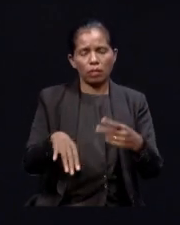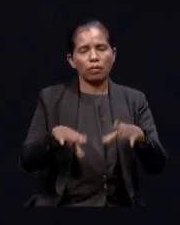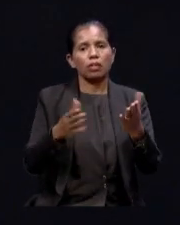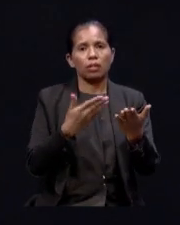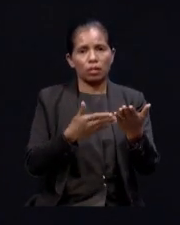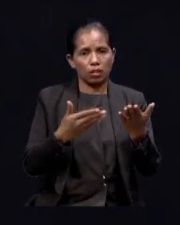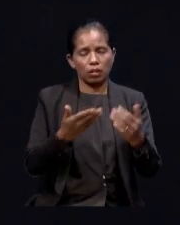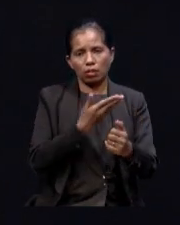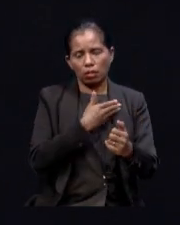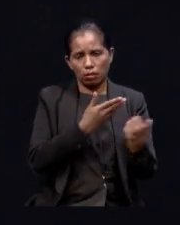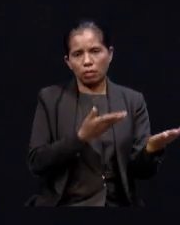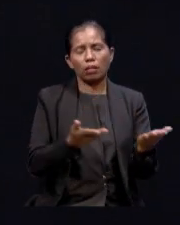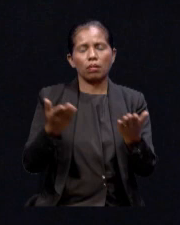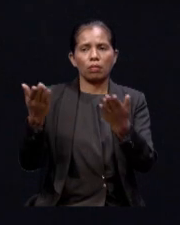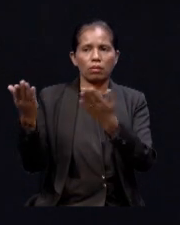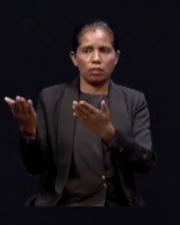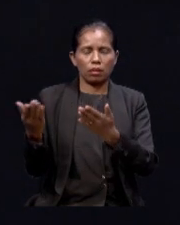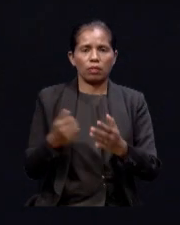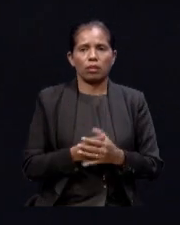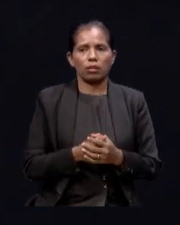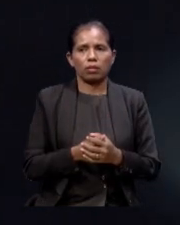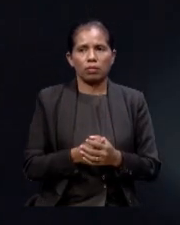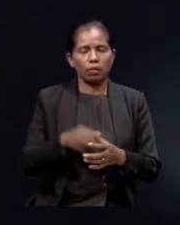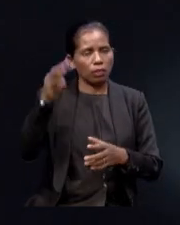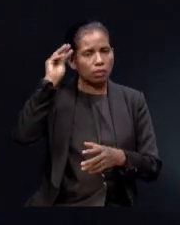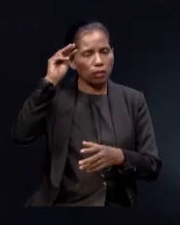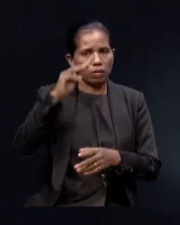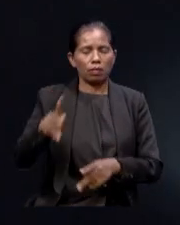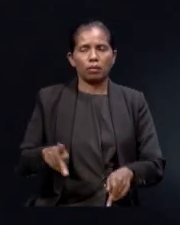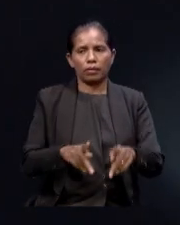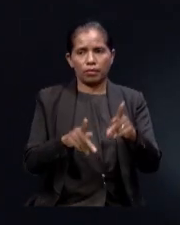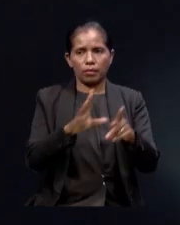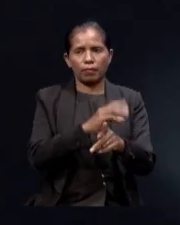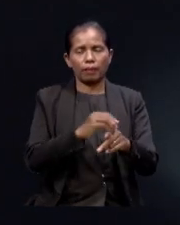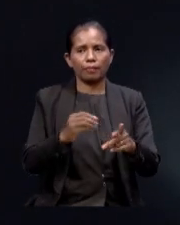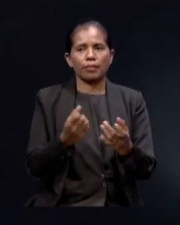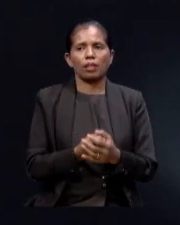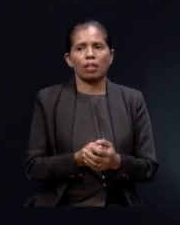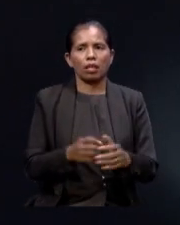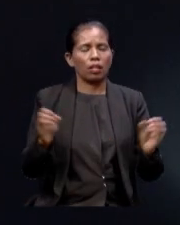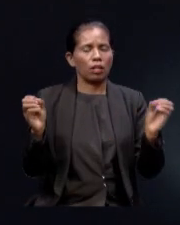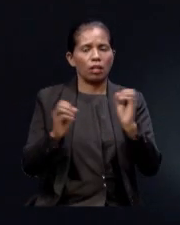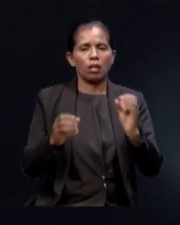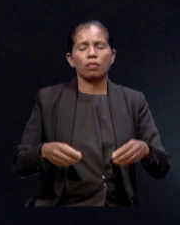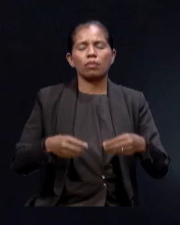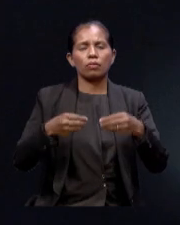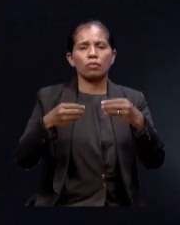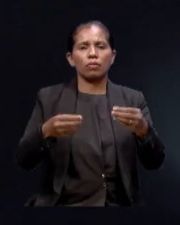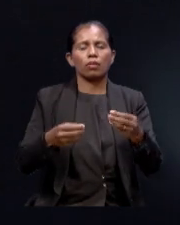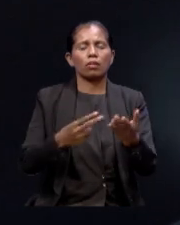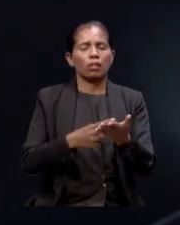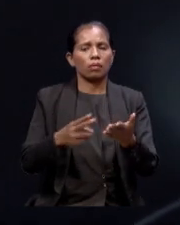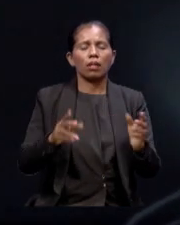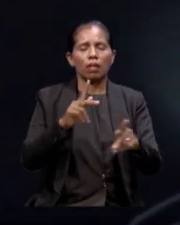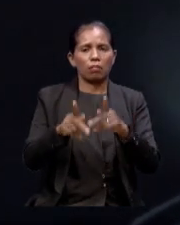infrator, lori, Bahia, Ministério Público. Bem, Espírito Geral, né, lá o perdoa vai é mais ida satan ida